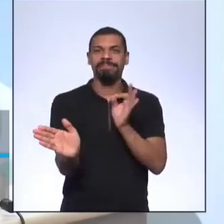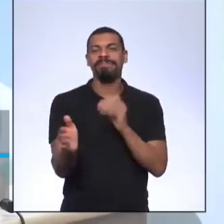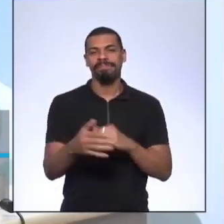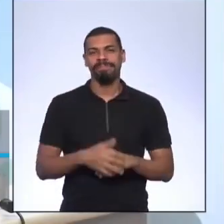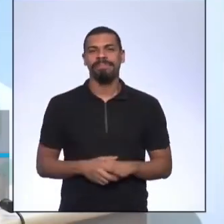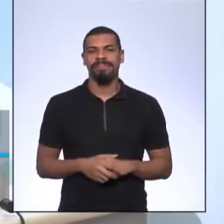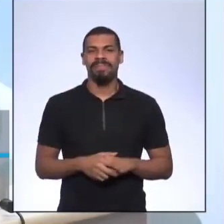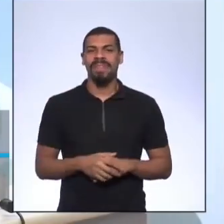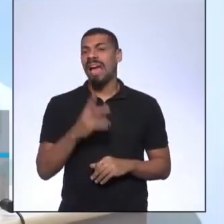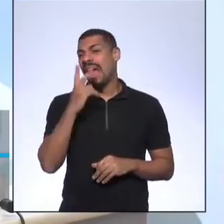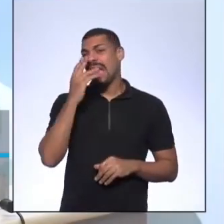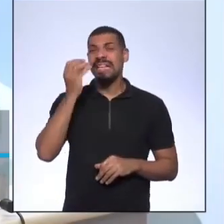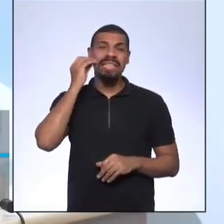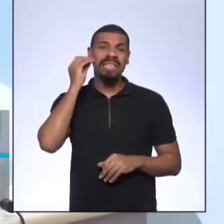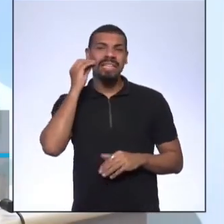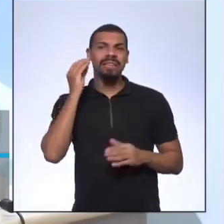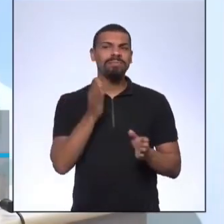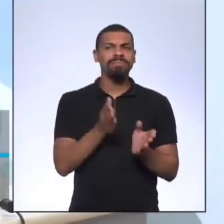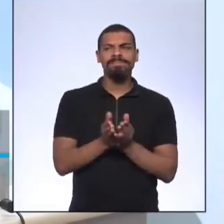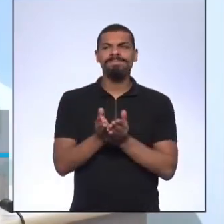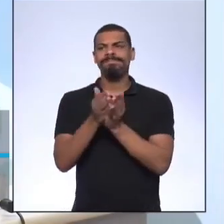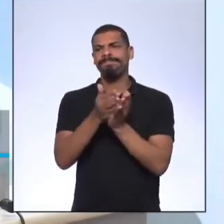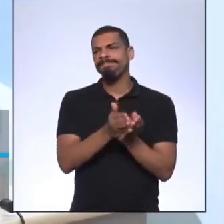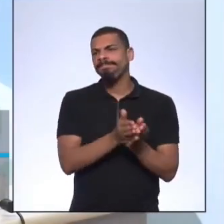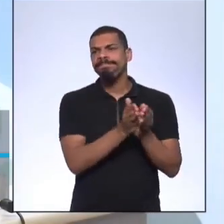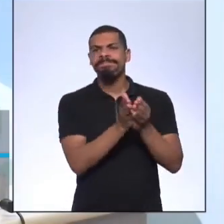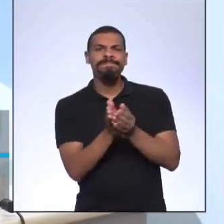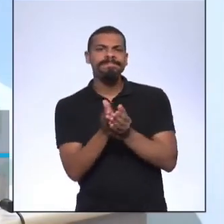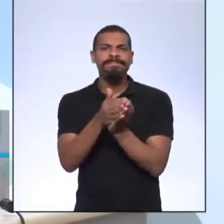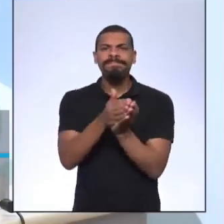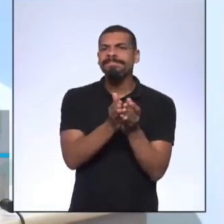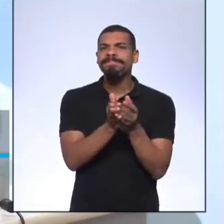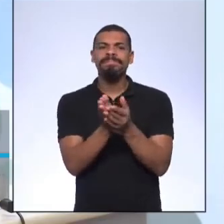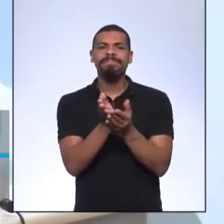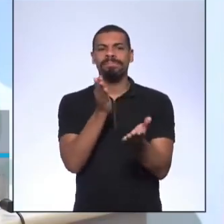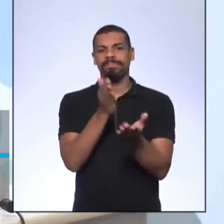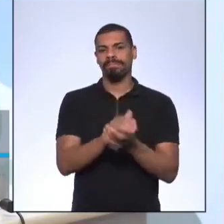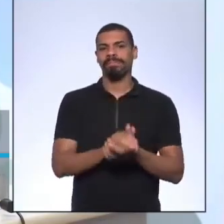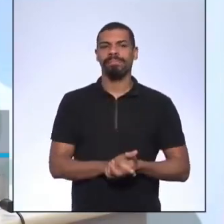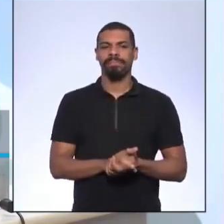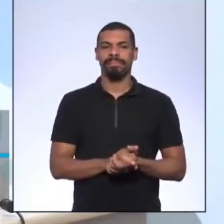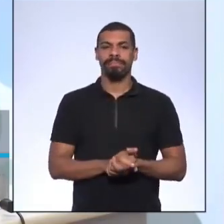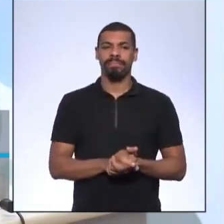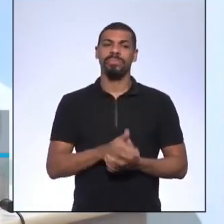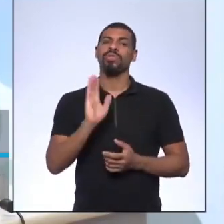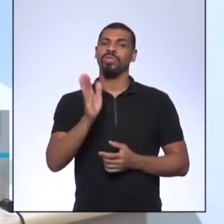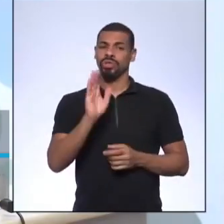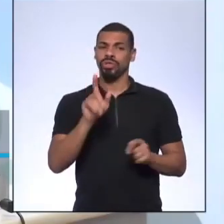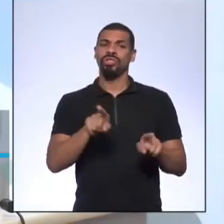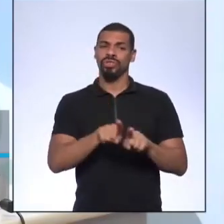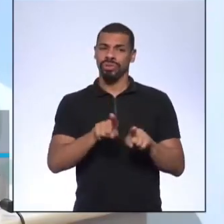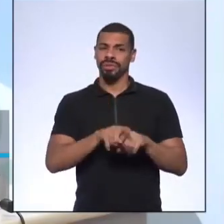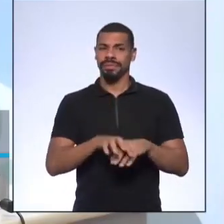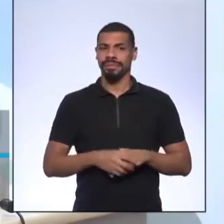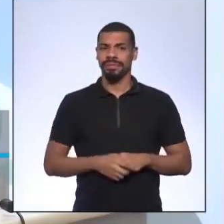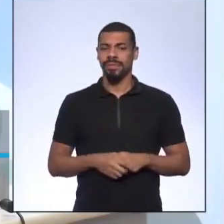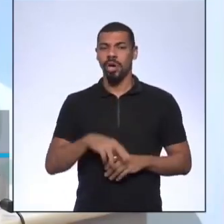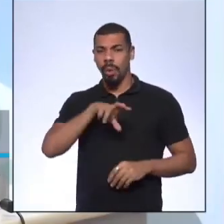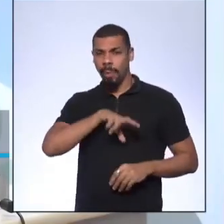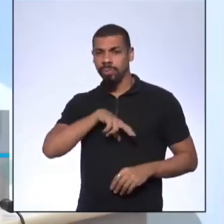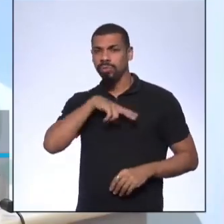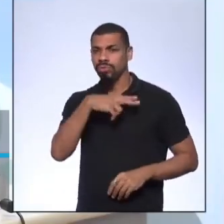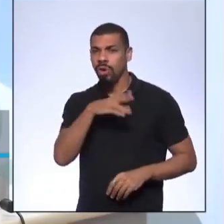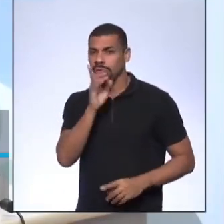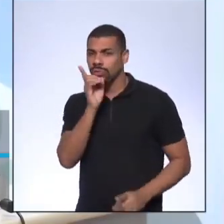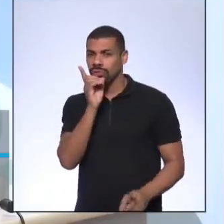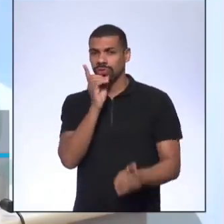tipo, ele estava tentando descobrir um outro lugar, então descobriu o caminho das Índias. Portugal já tinha descoberto esse caminho. Tá? Então, esse